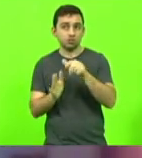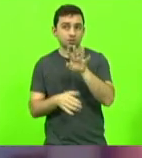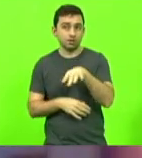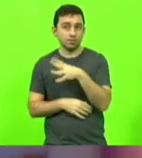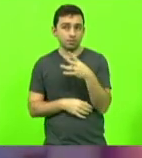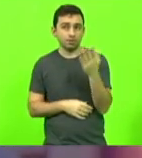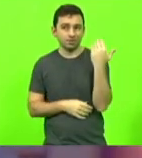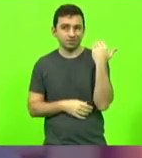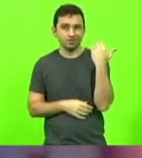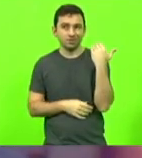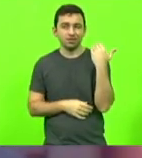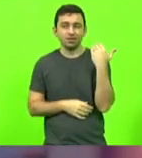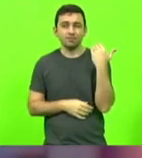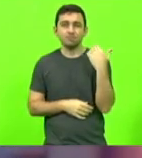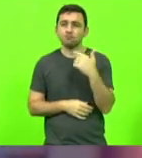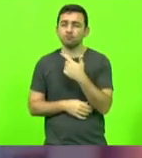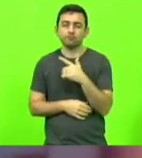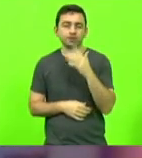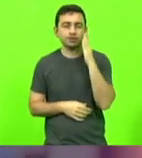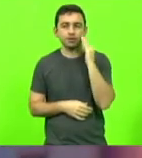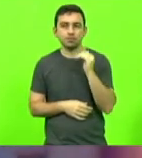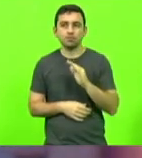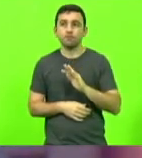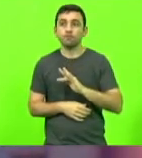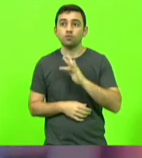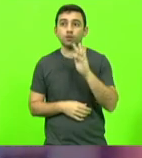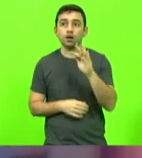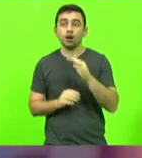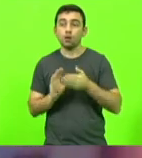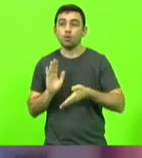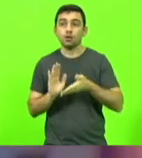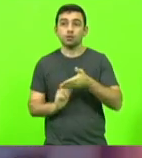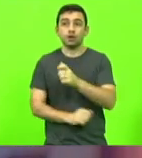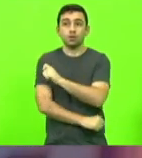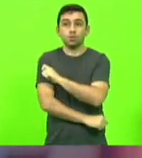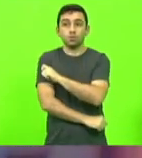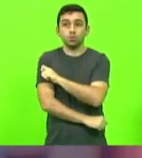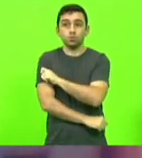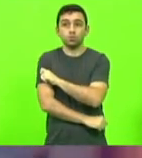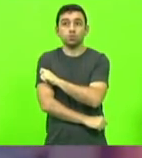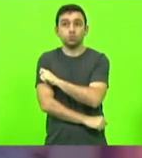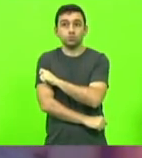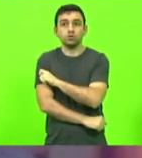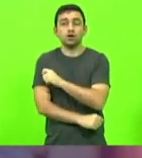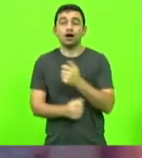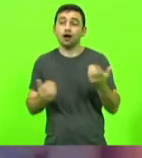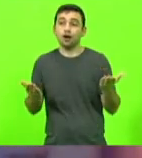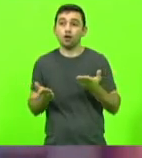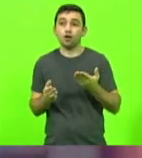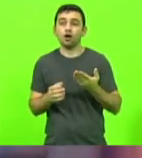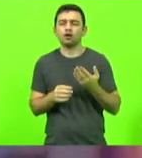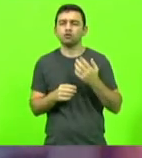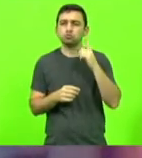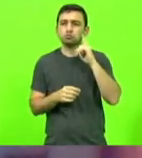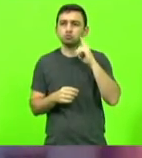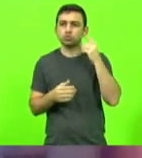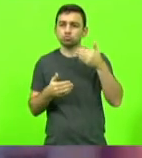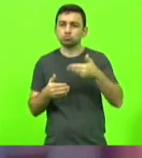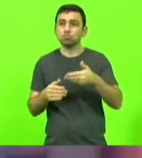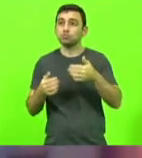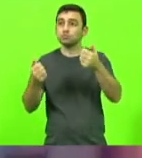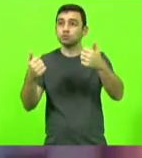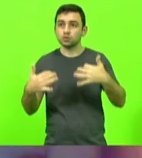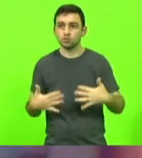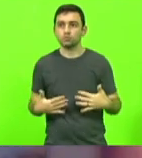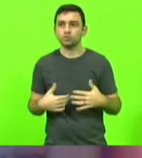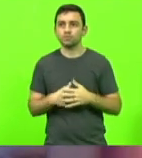não tínhamos a previsão de aumento do valor aluno ano, que foi, então, agora, nos últimos dias, previsto. Por